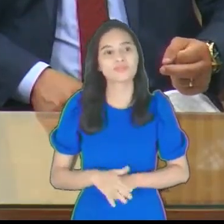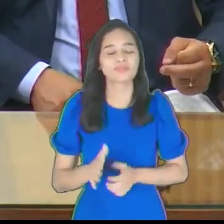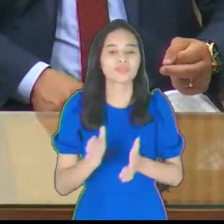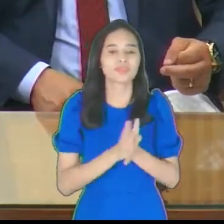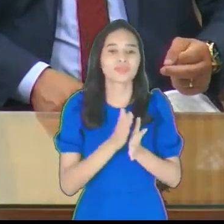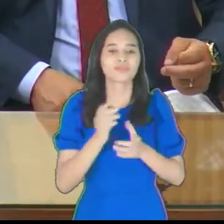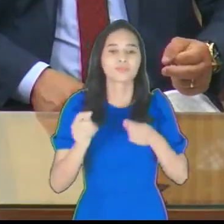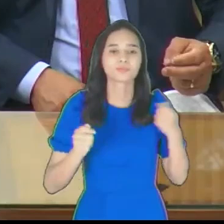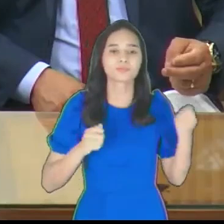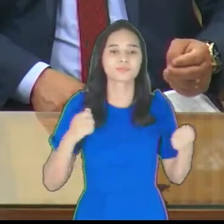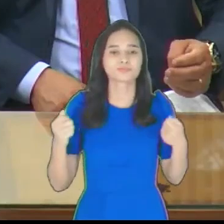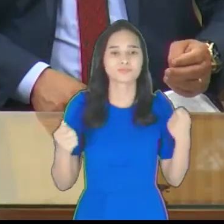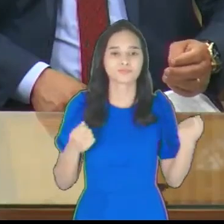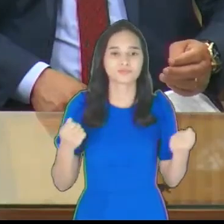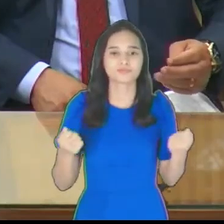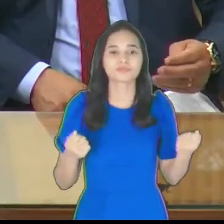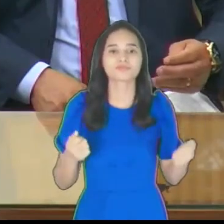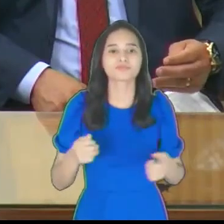Aleluia.